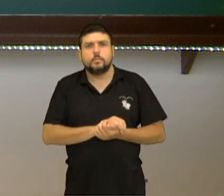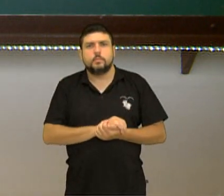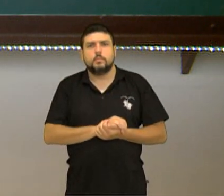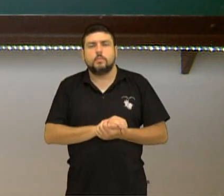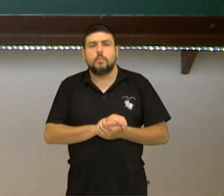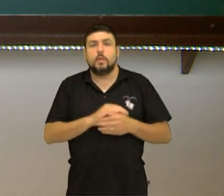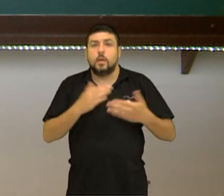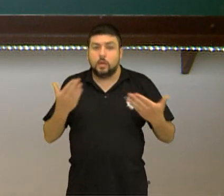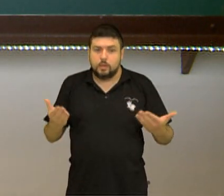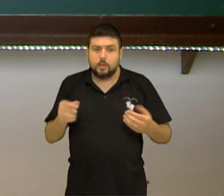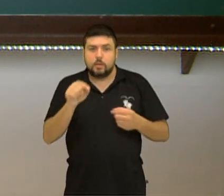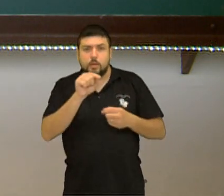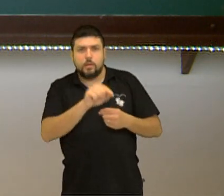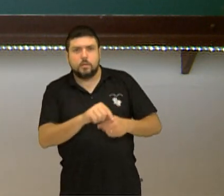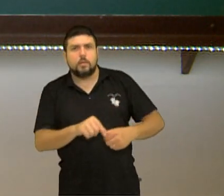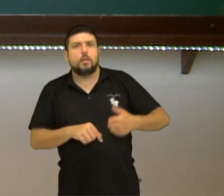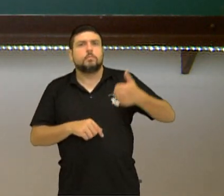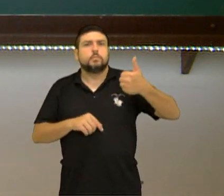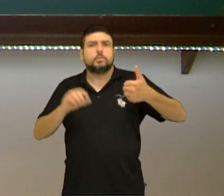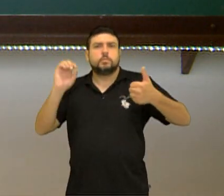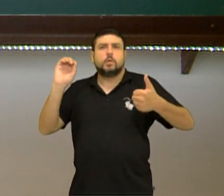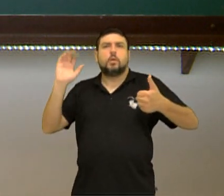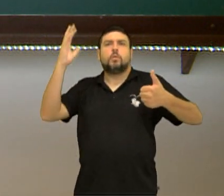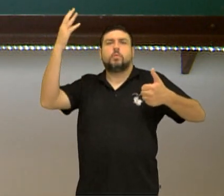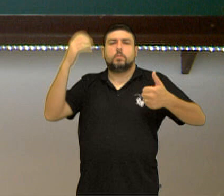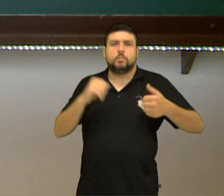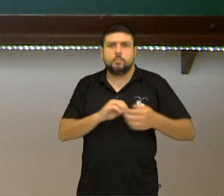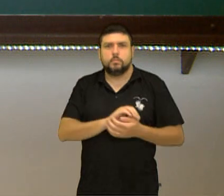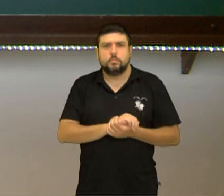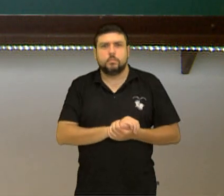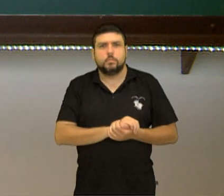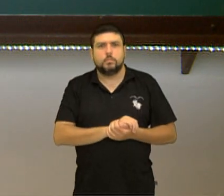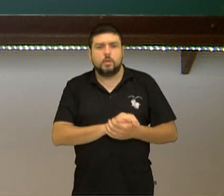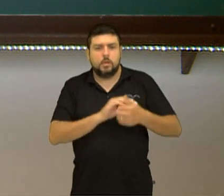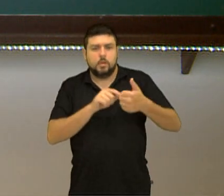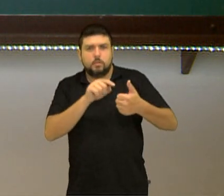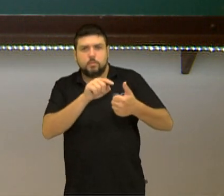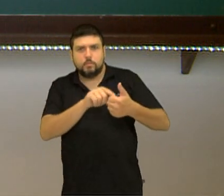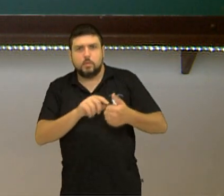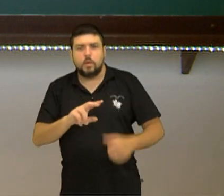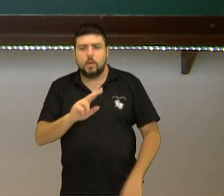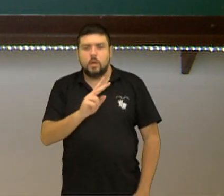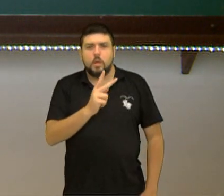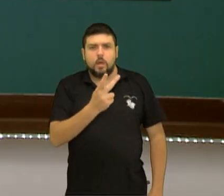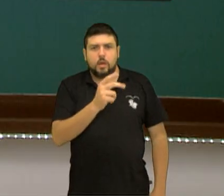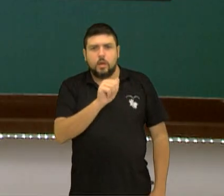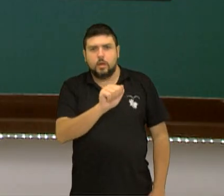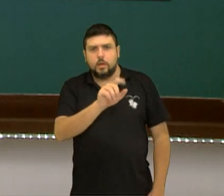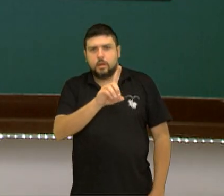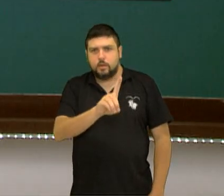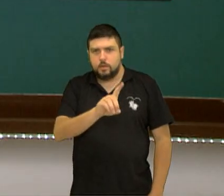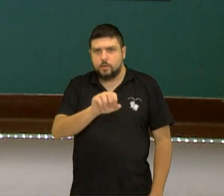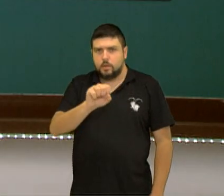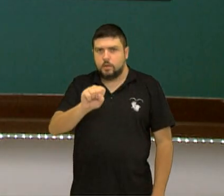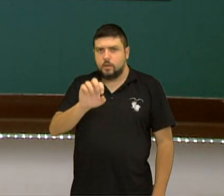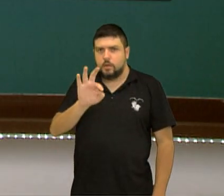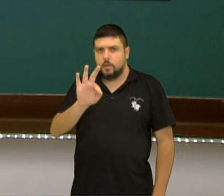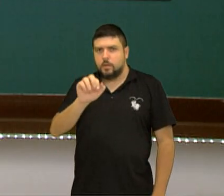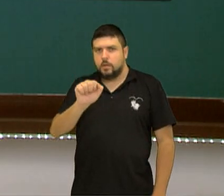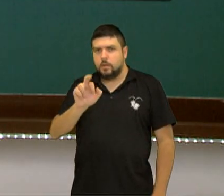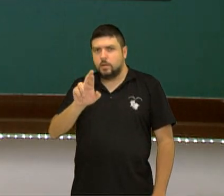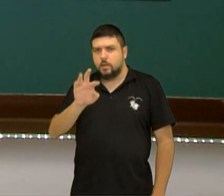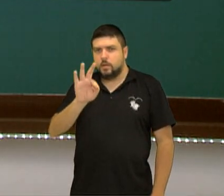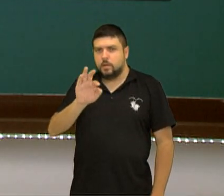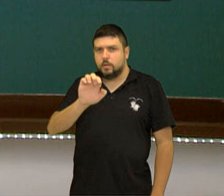Então, essa que aconteceu primeiro, tá? Ó, had started. Ela começou depois,